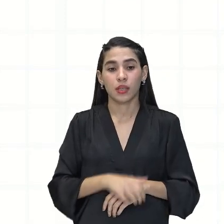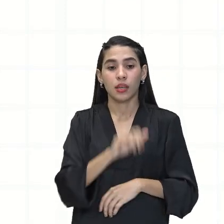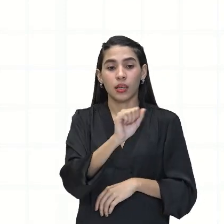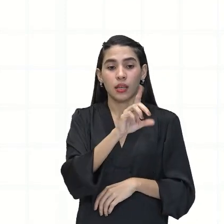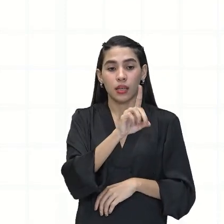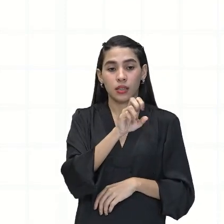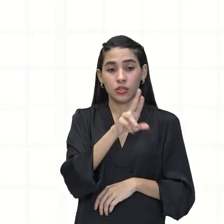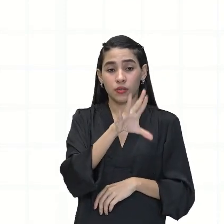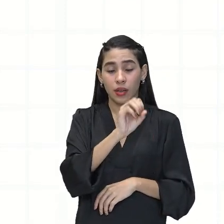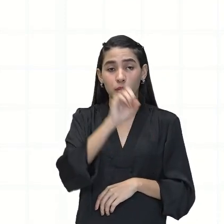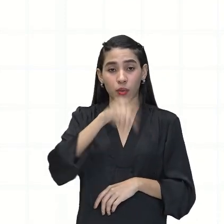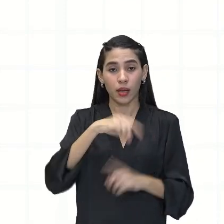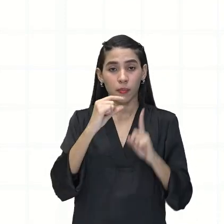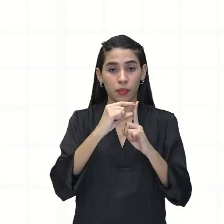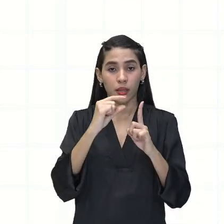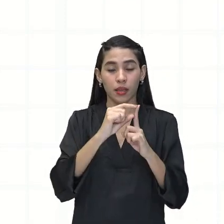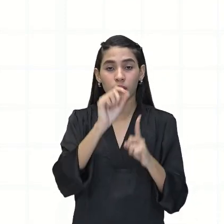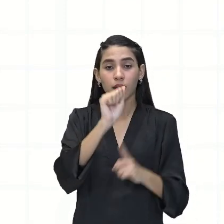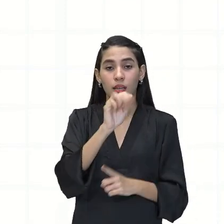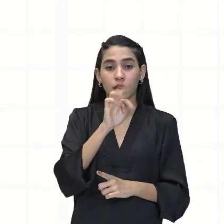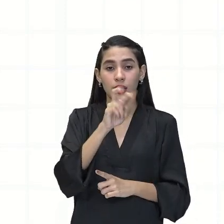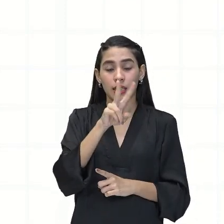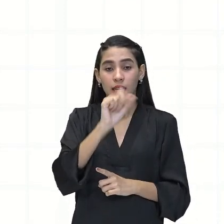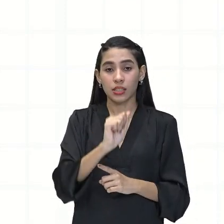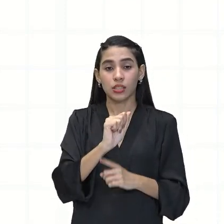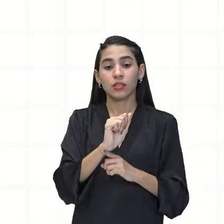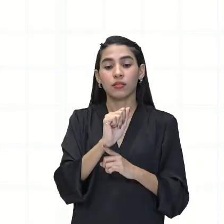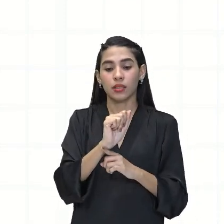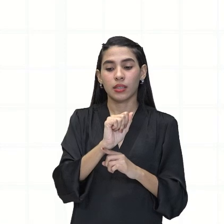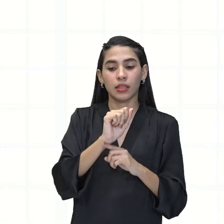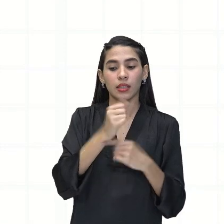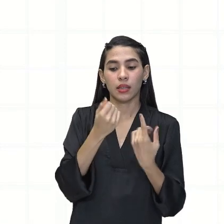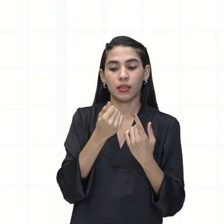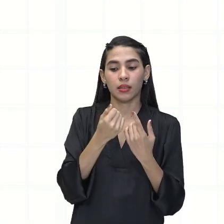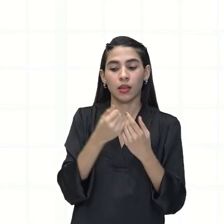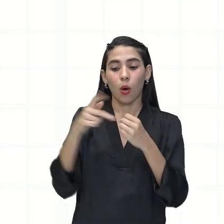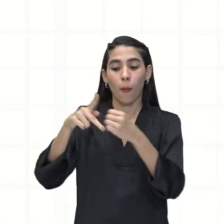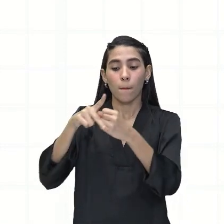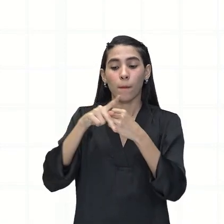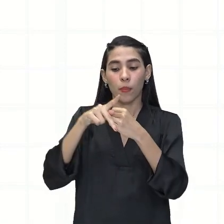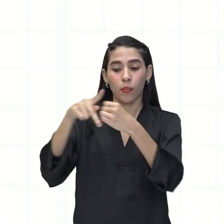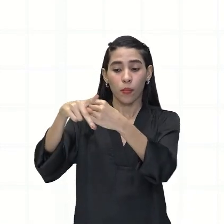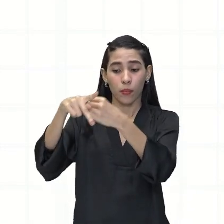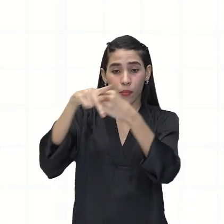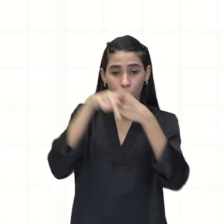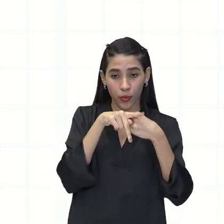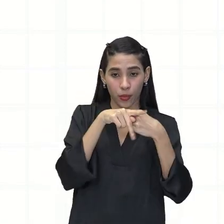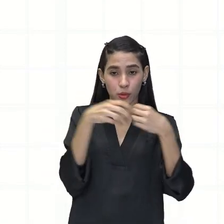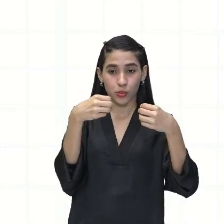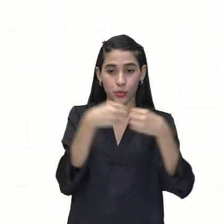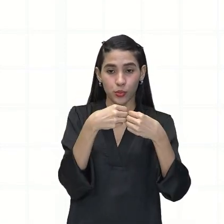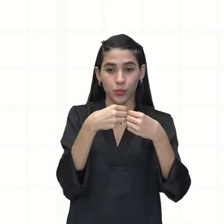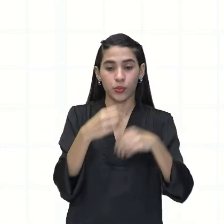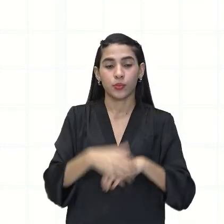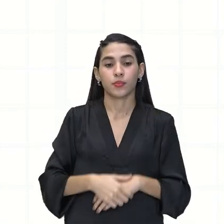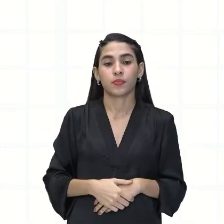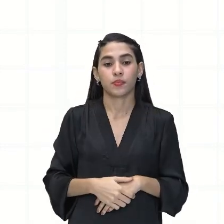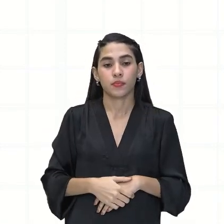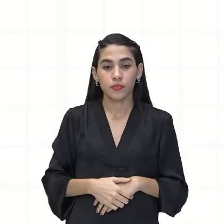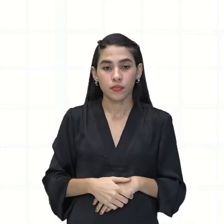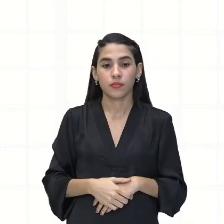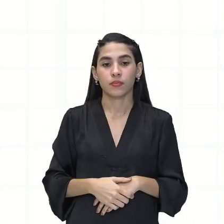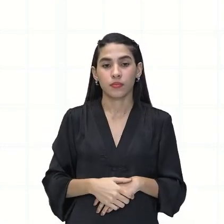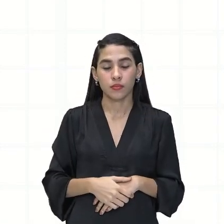palavras atrativas, que vai atrair o pronome para próximo dele, faz com que o pronome oblíquo